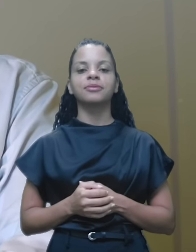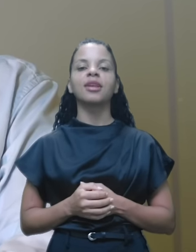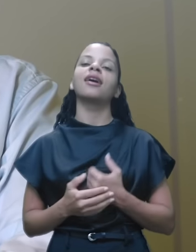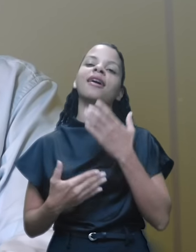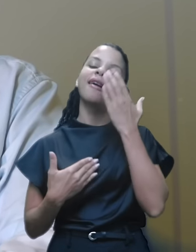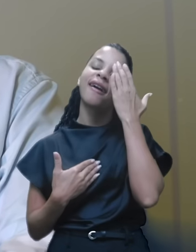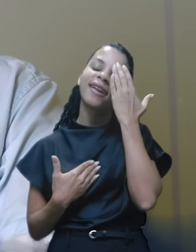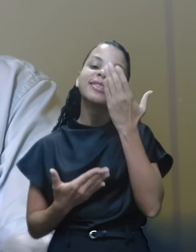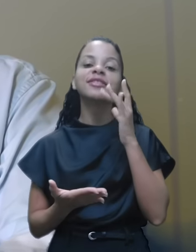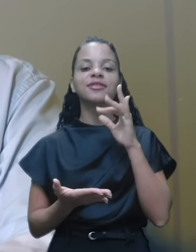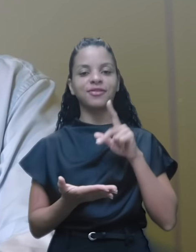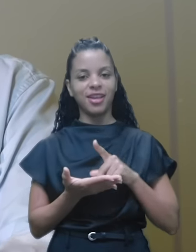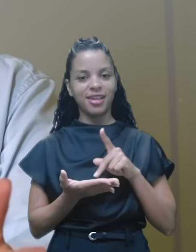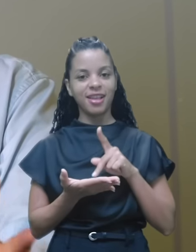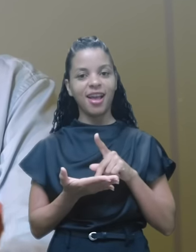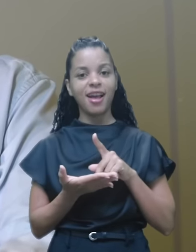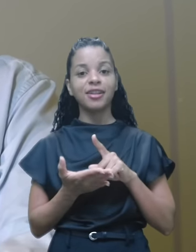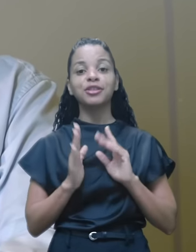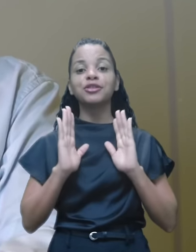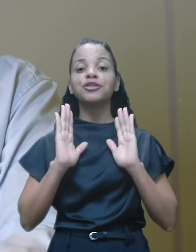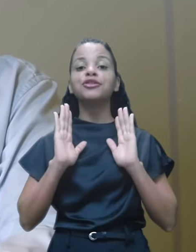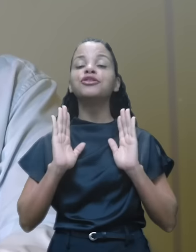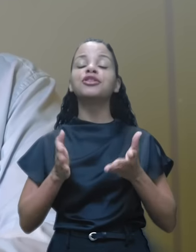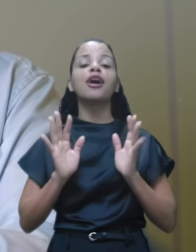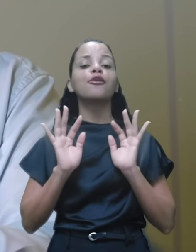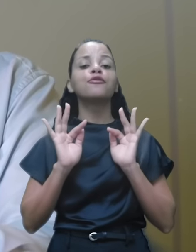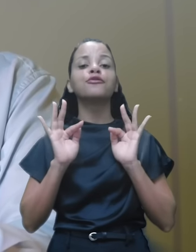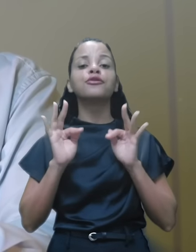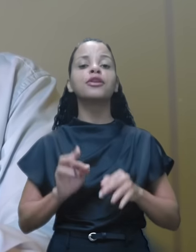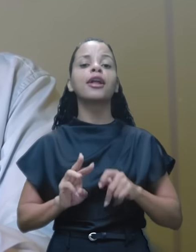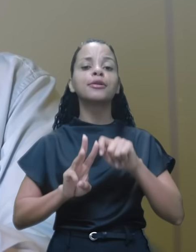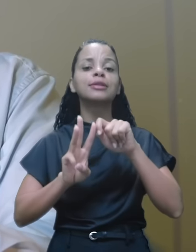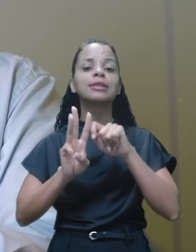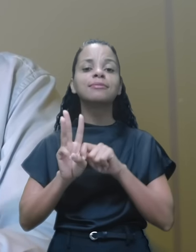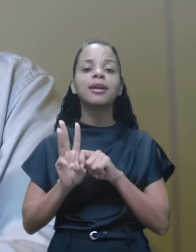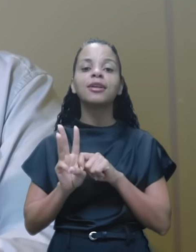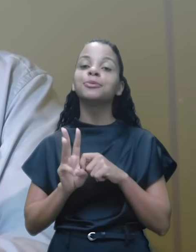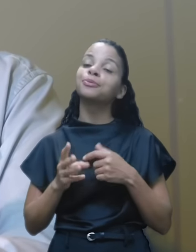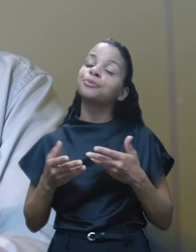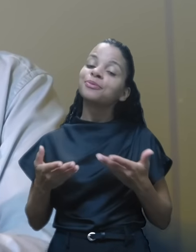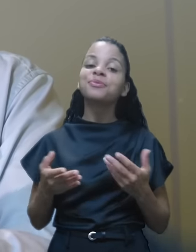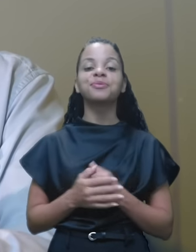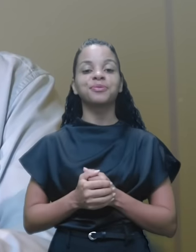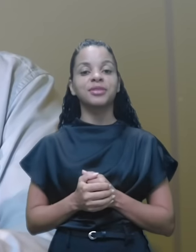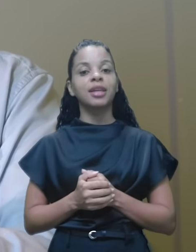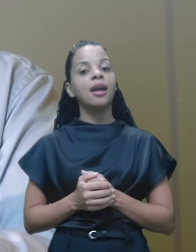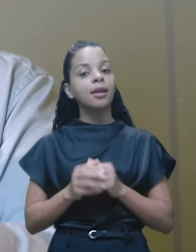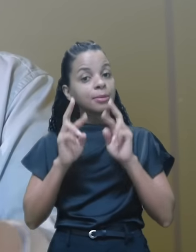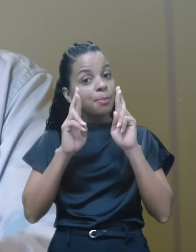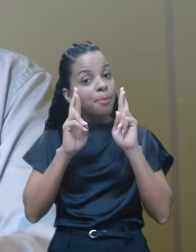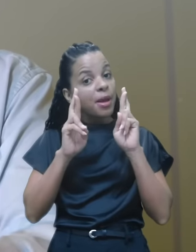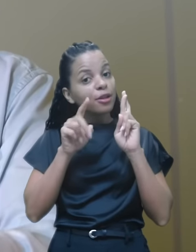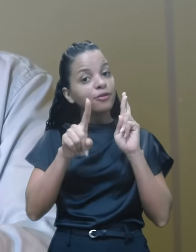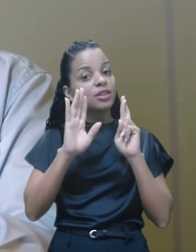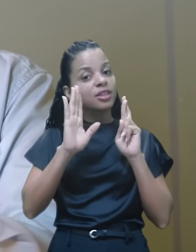Eu agradeço demais, chegamos já ao final aí do trimestre. Já espero que você esteja com a sua